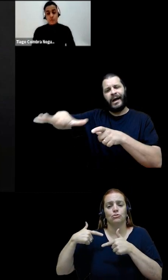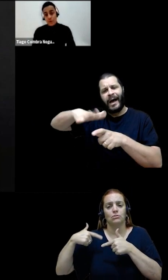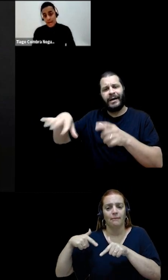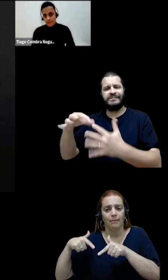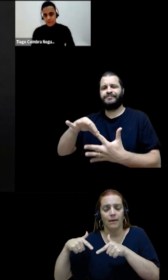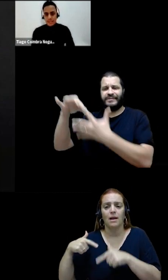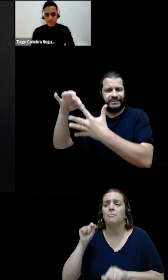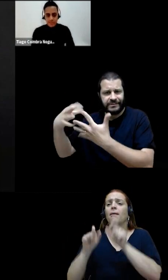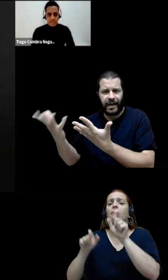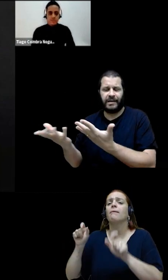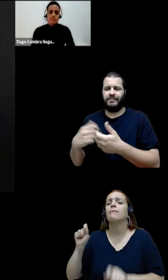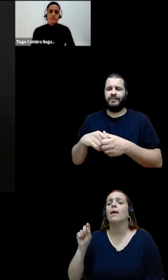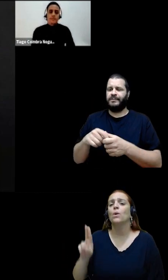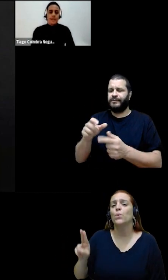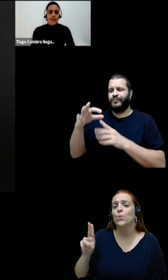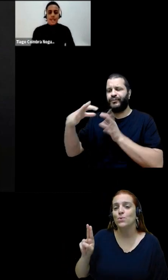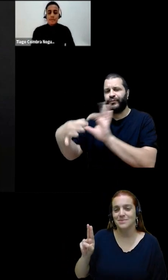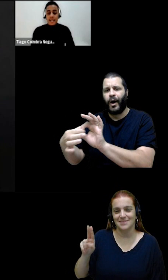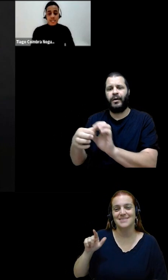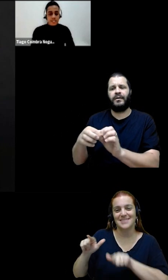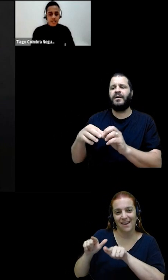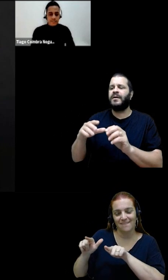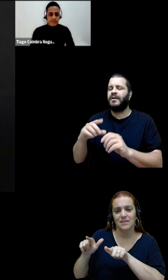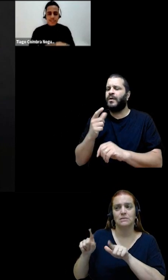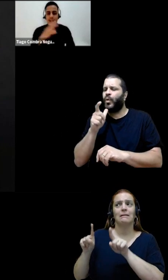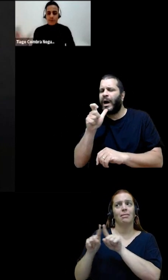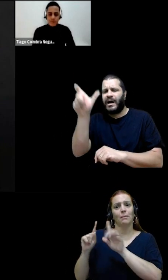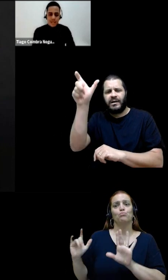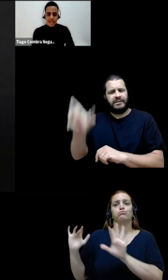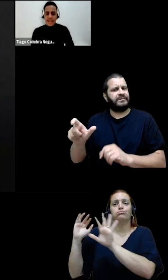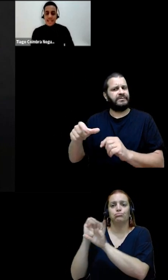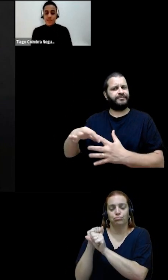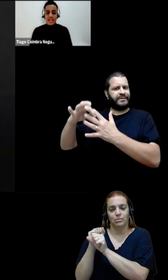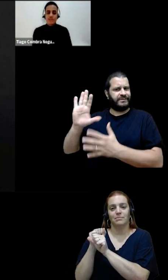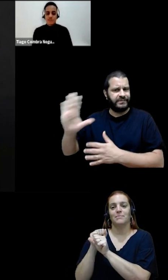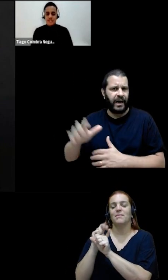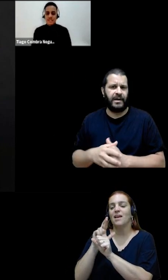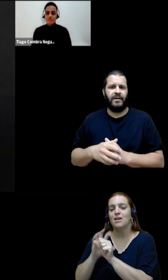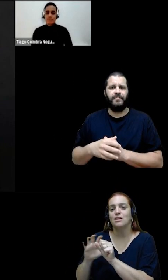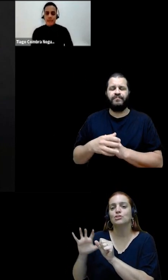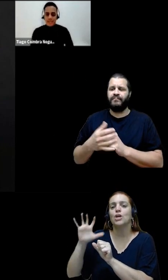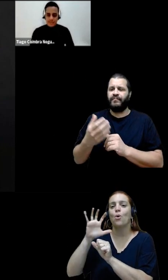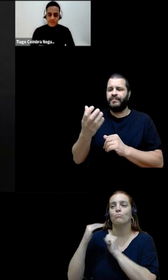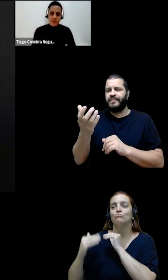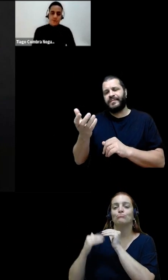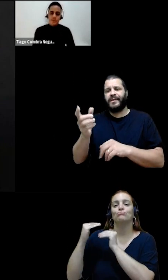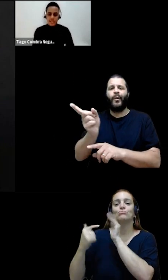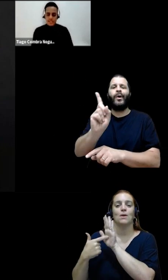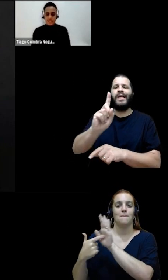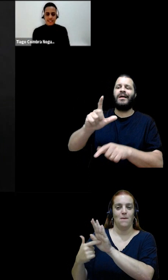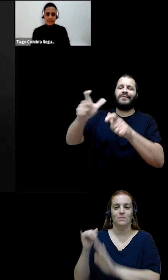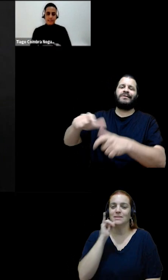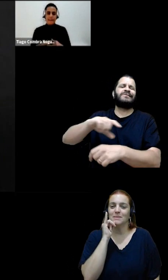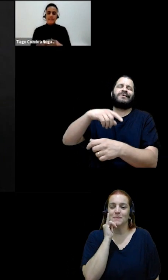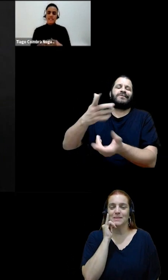os usuários do serviço, e uma revisão geral regional dos desenvolvimentos, ou